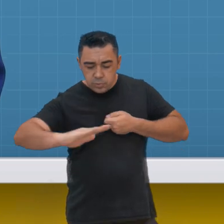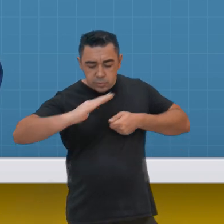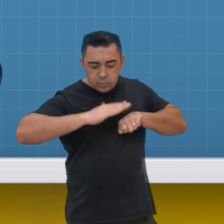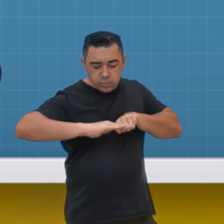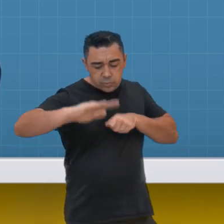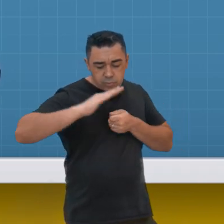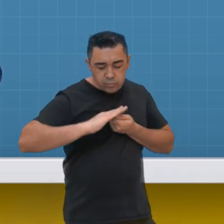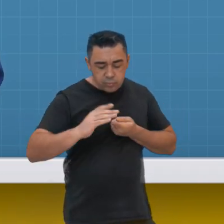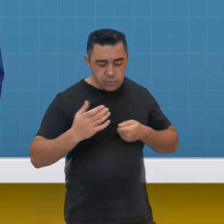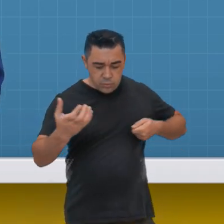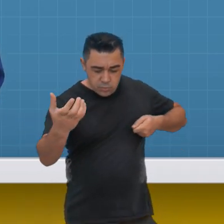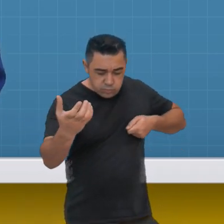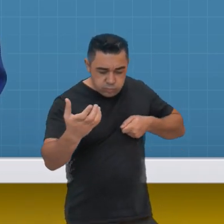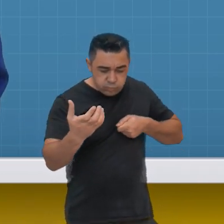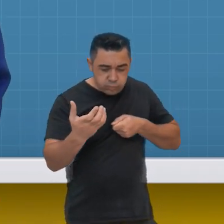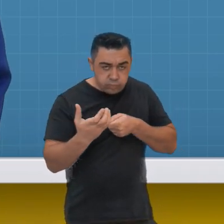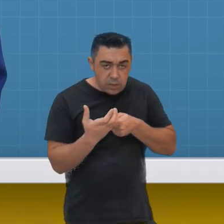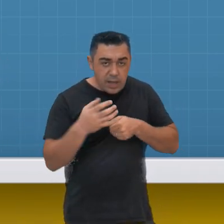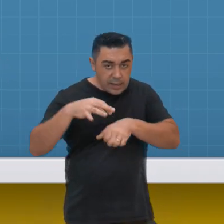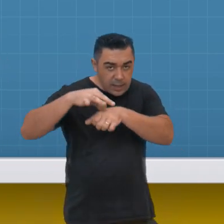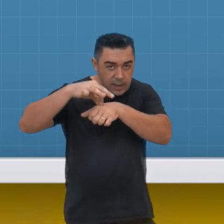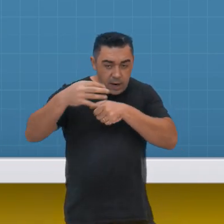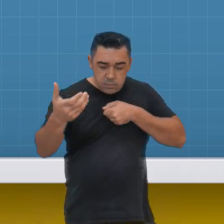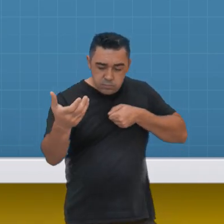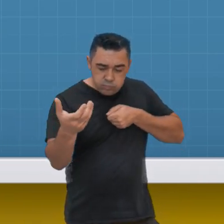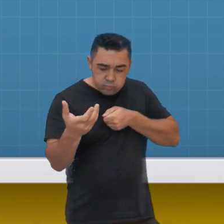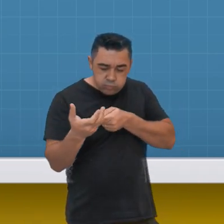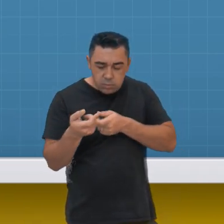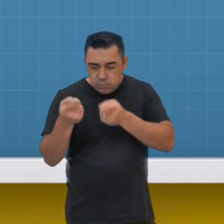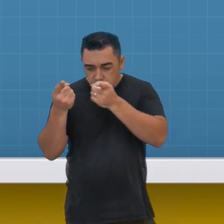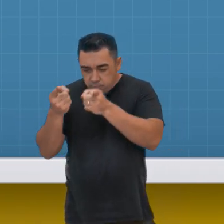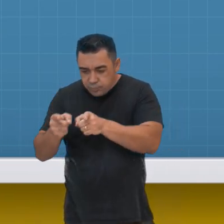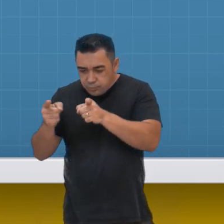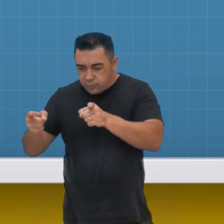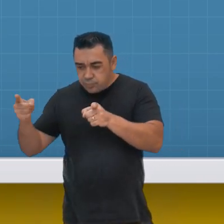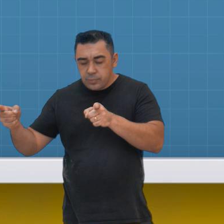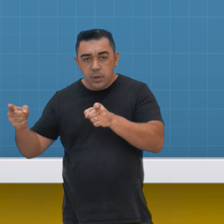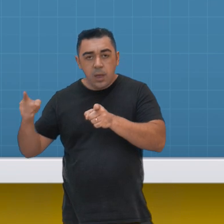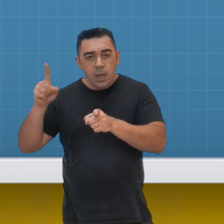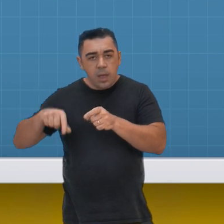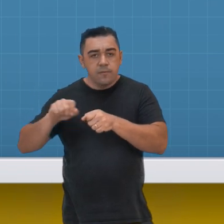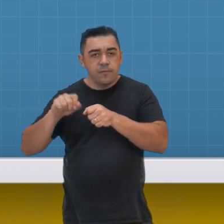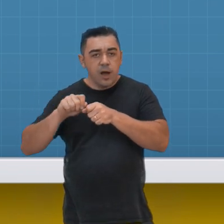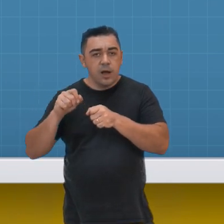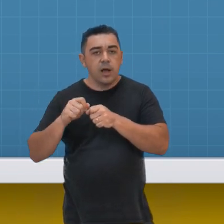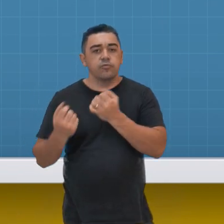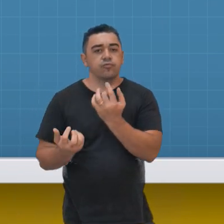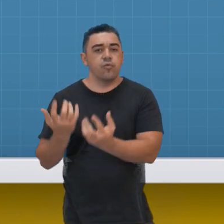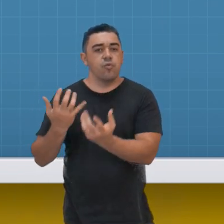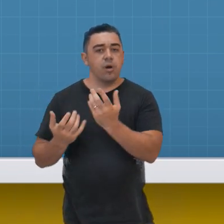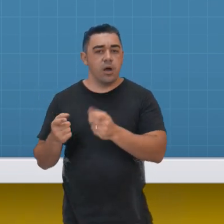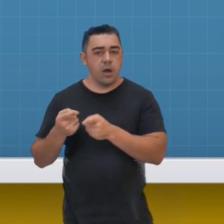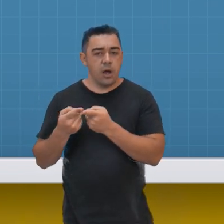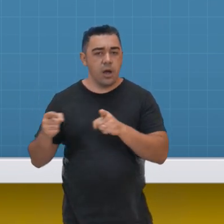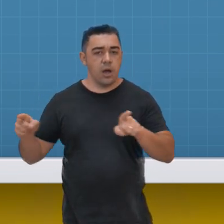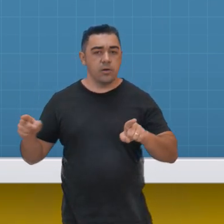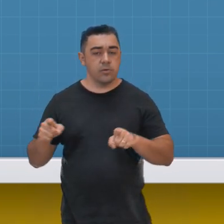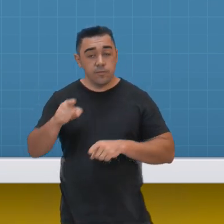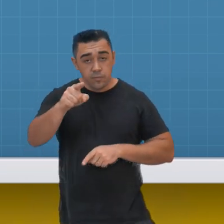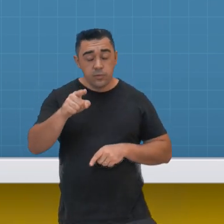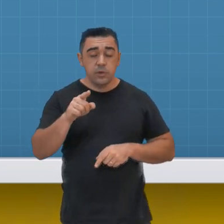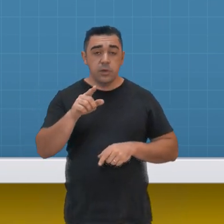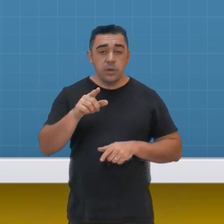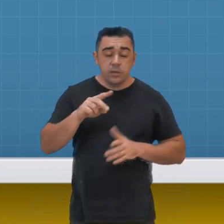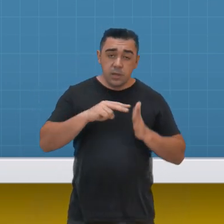casca, espeta a carne e assa e fica tudo perfeito. O espeto é de pau, é isso. Ou seja, você é profissional